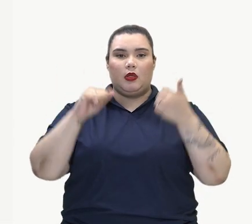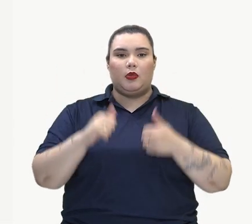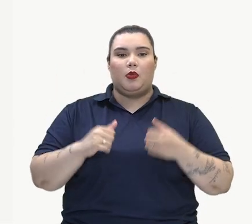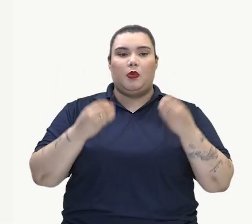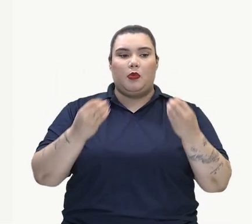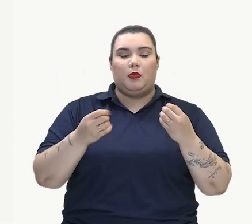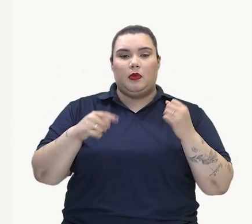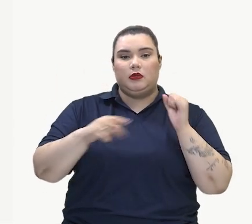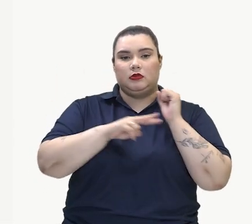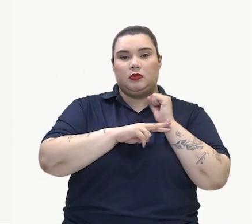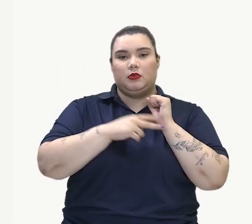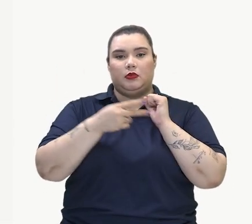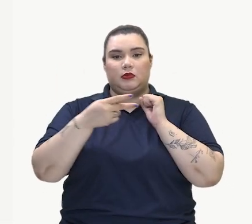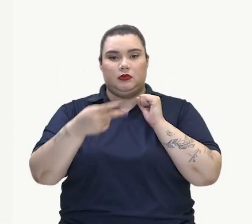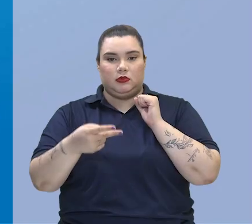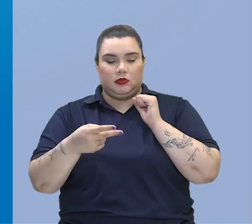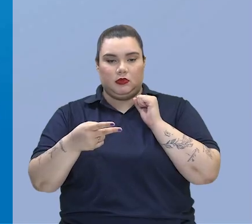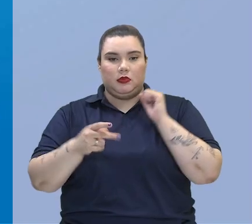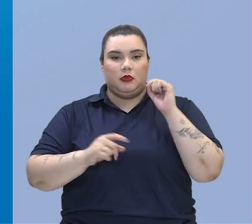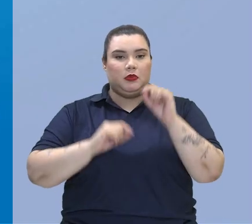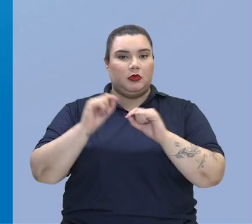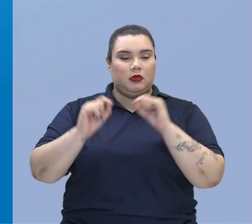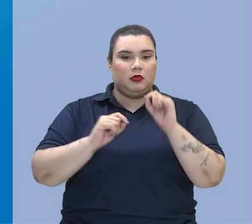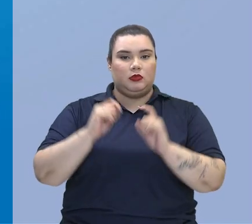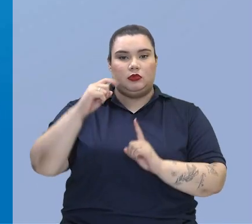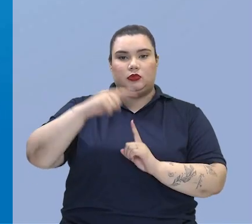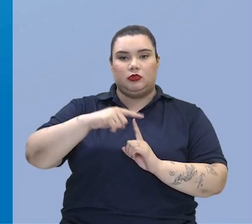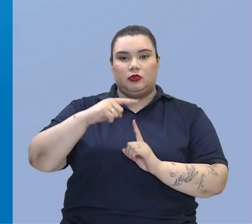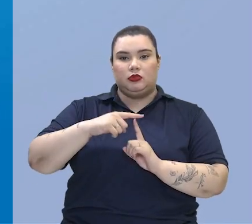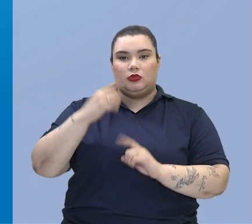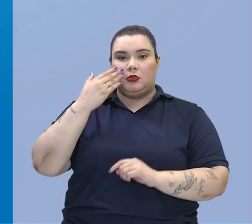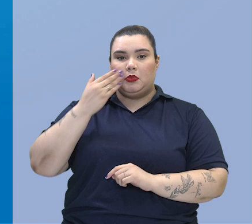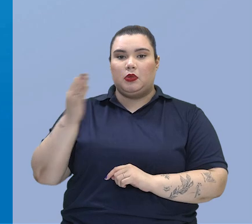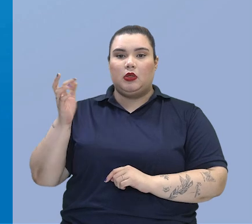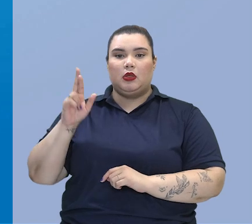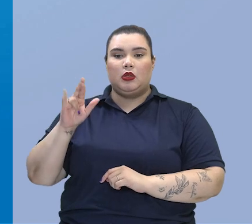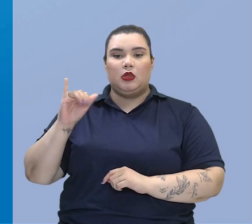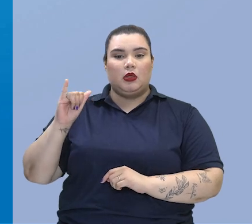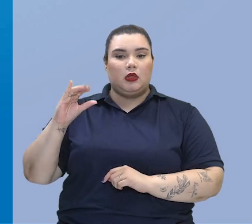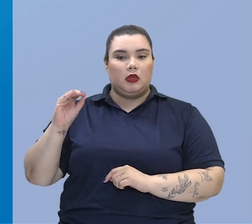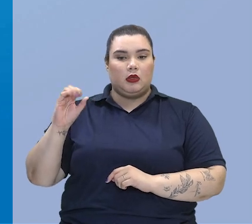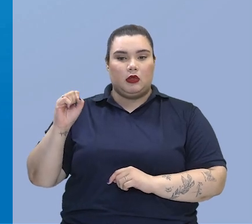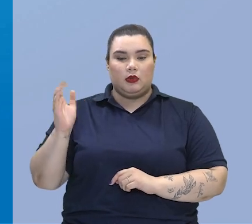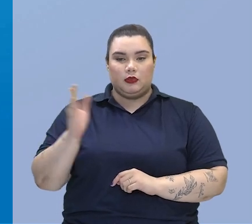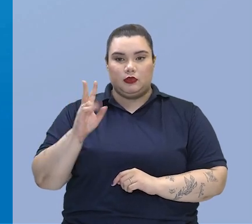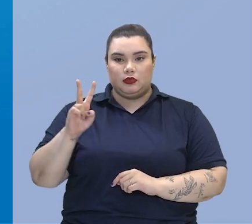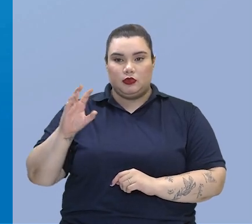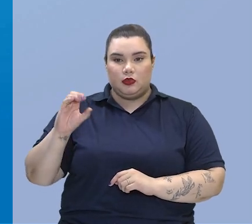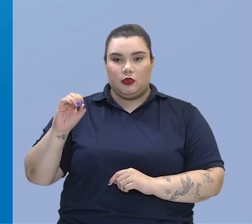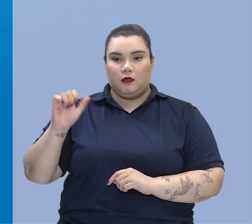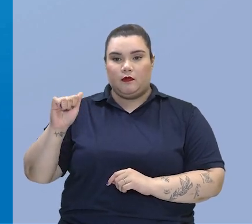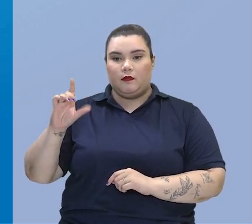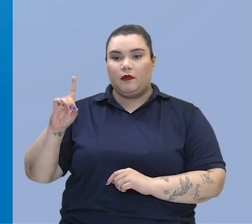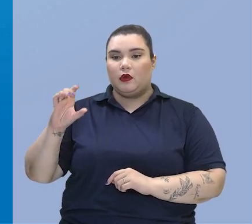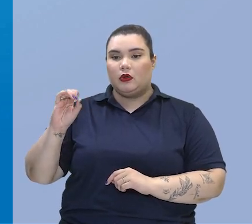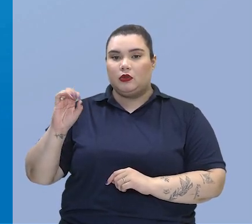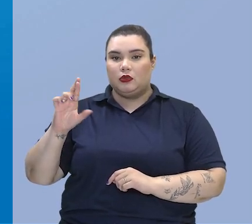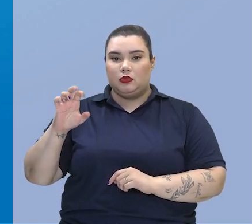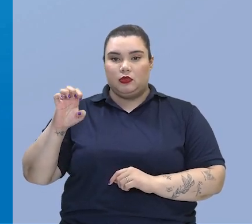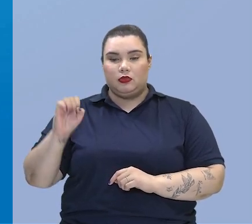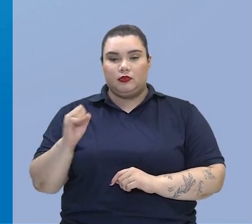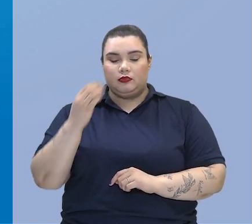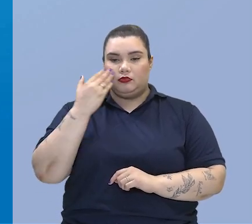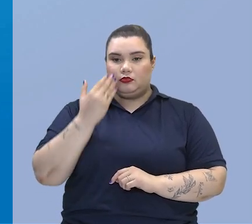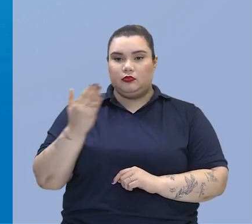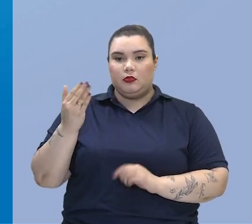dos rios voadores. Olha só, temos aqui essa ideia, onde eu tenho nesse local aqui o